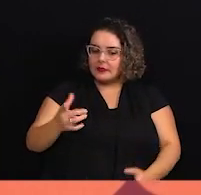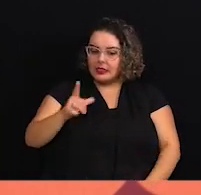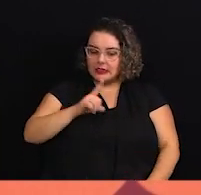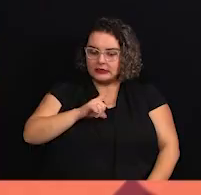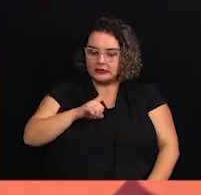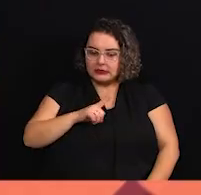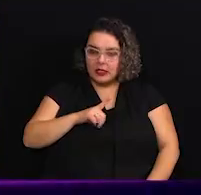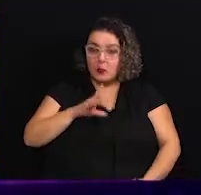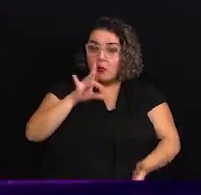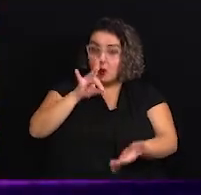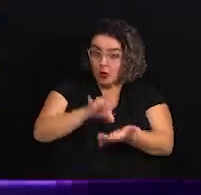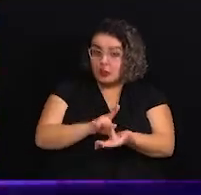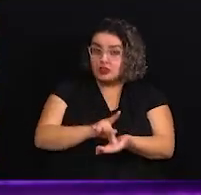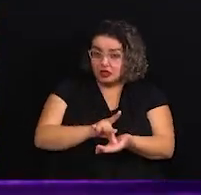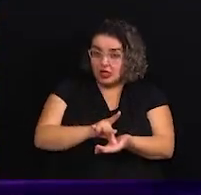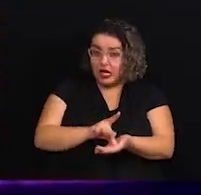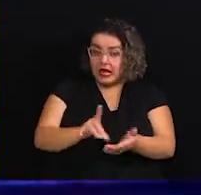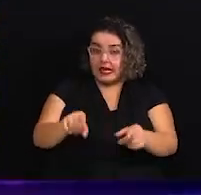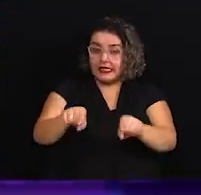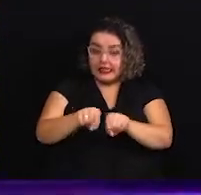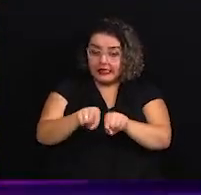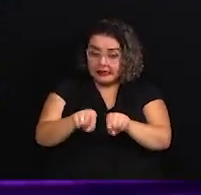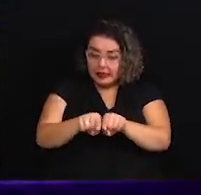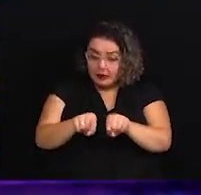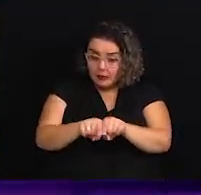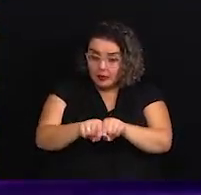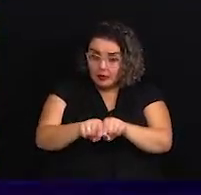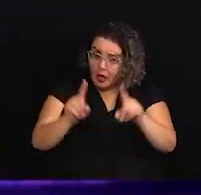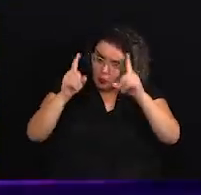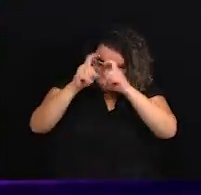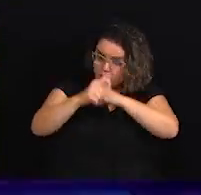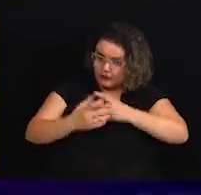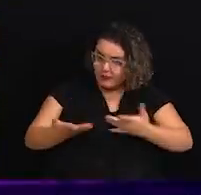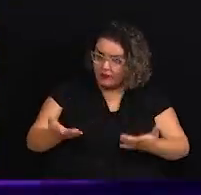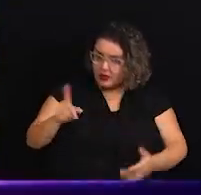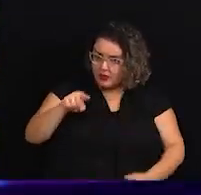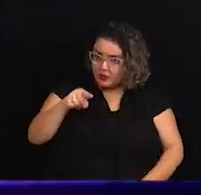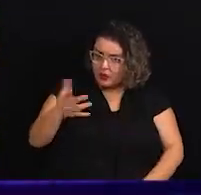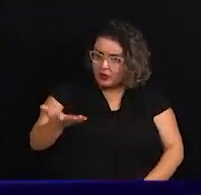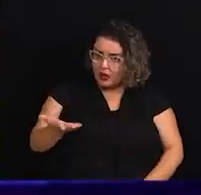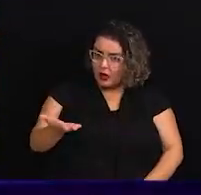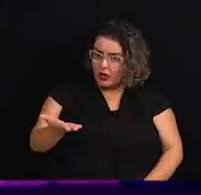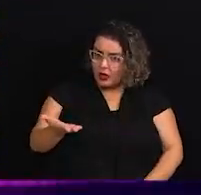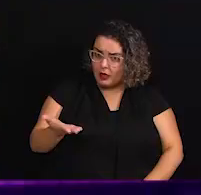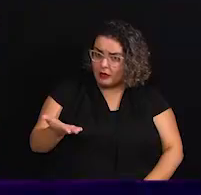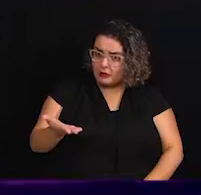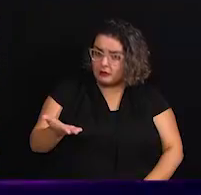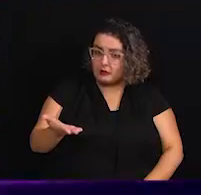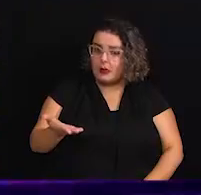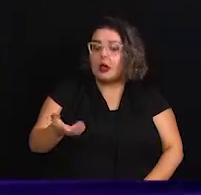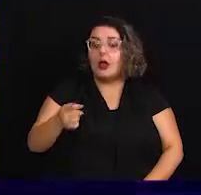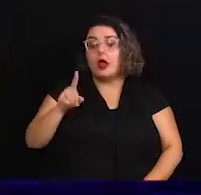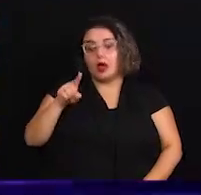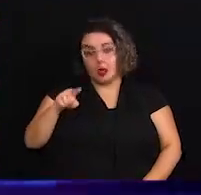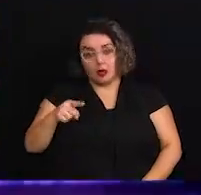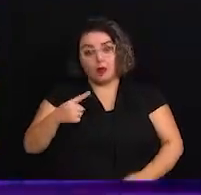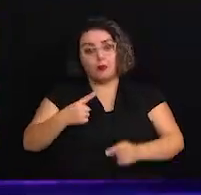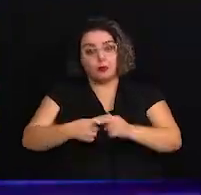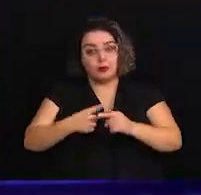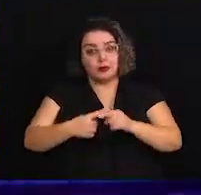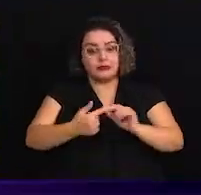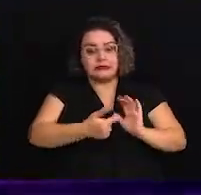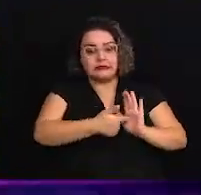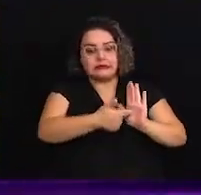Traz ali uma originalidade e também é um desafio, né? Porque você acaba